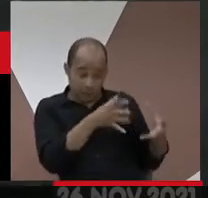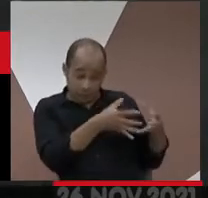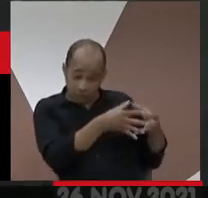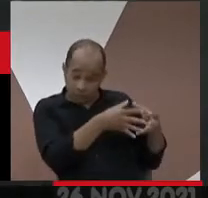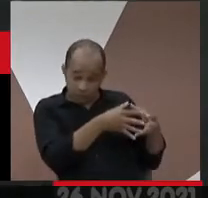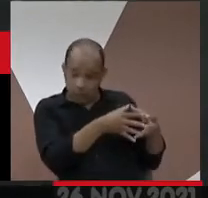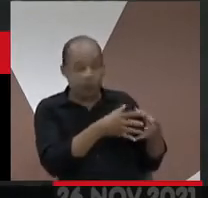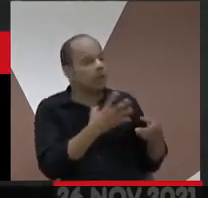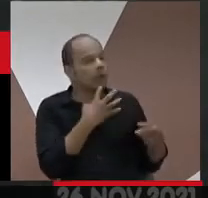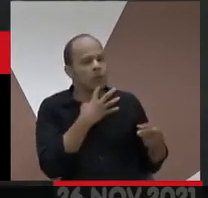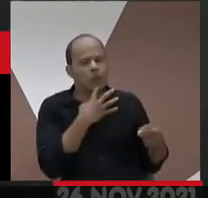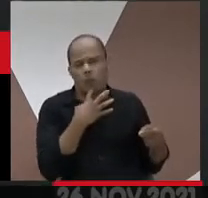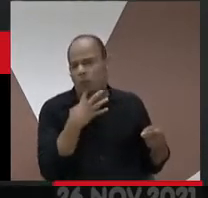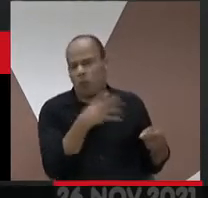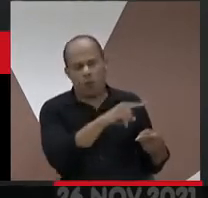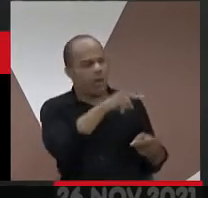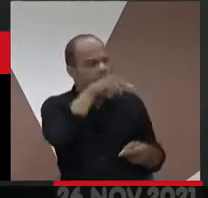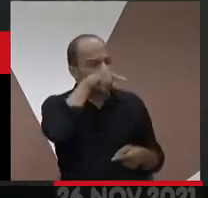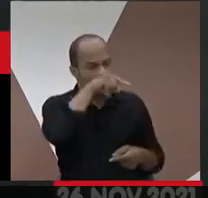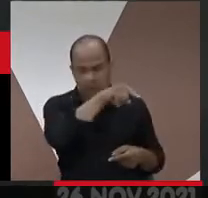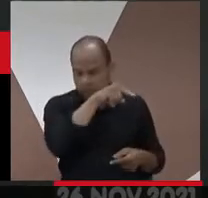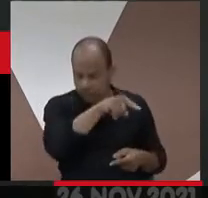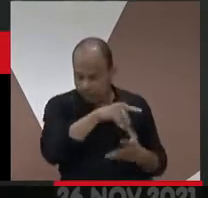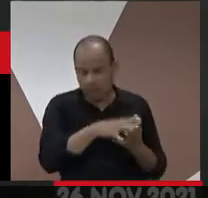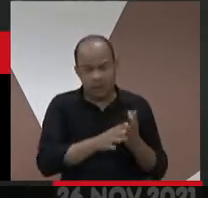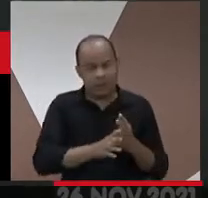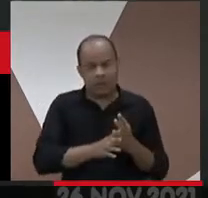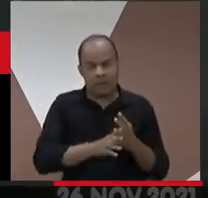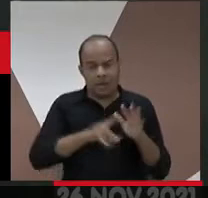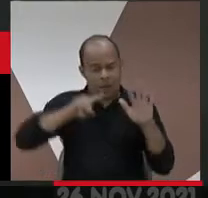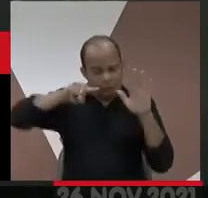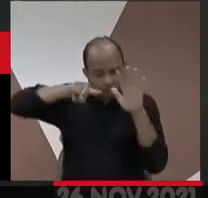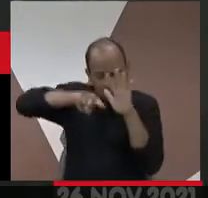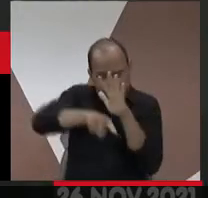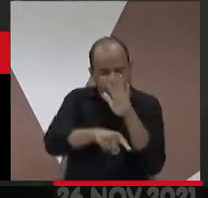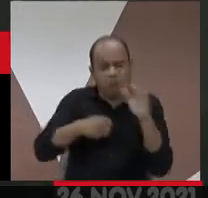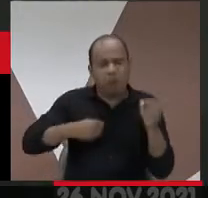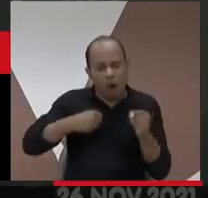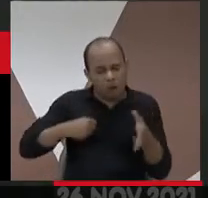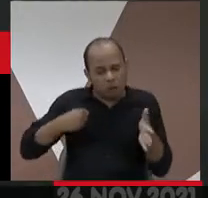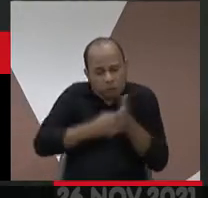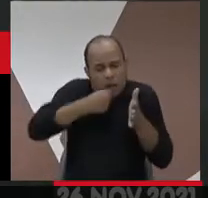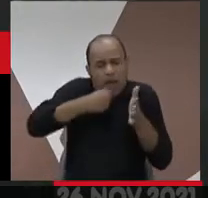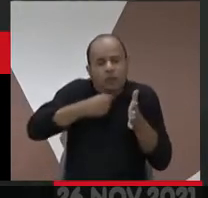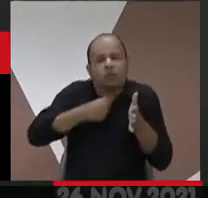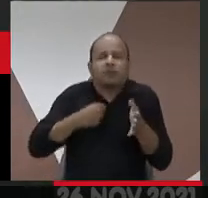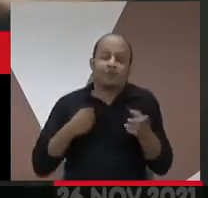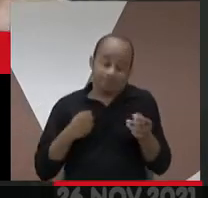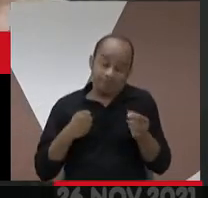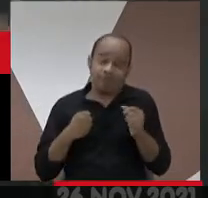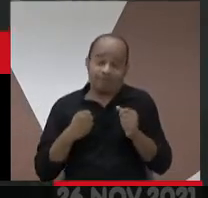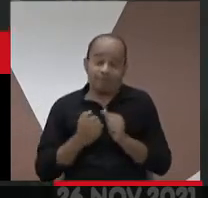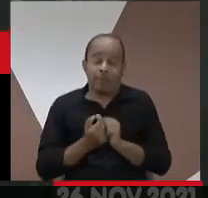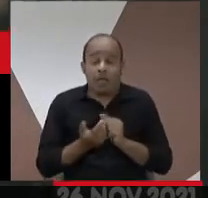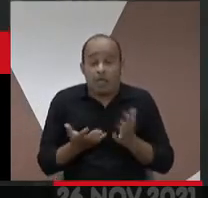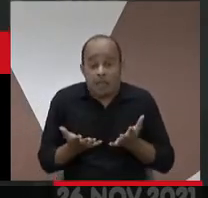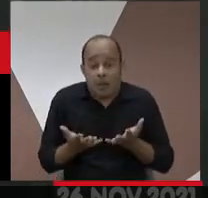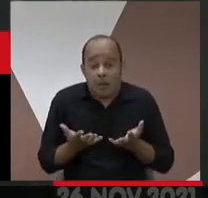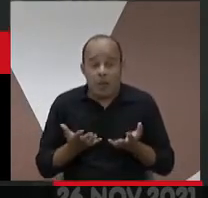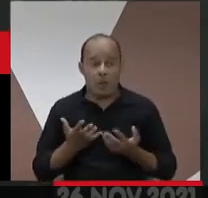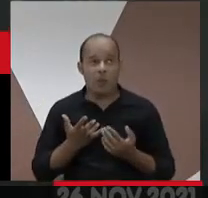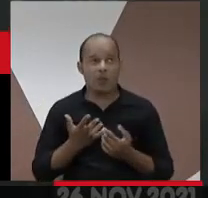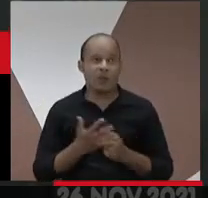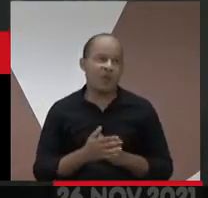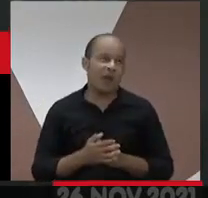reais dimensões e profundidade dos impactos que estão envolvidos, é óbvio que ninguém vai